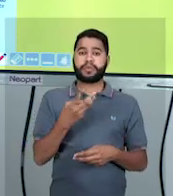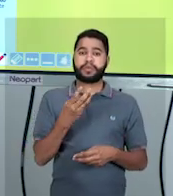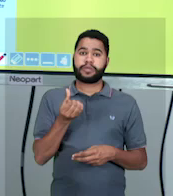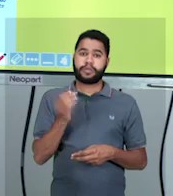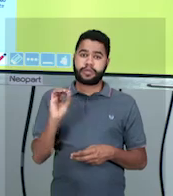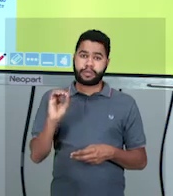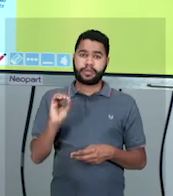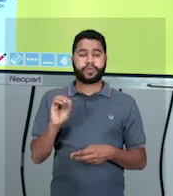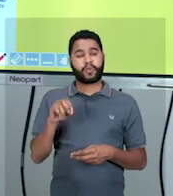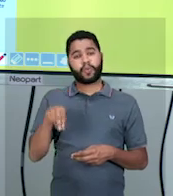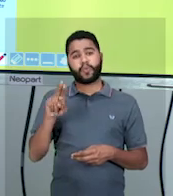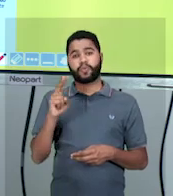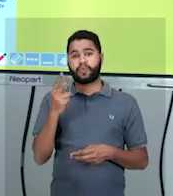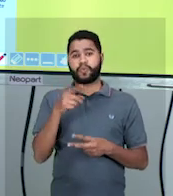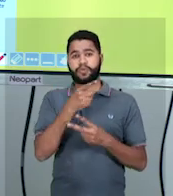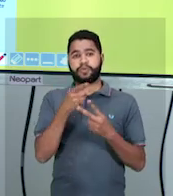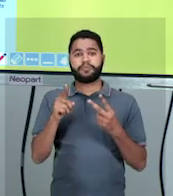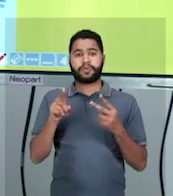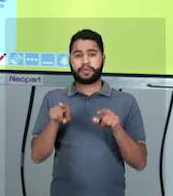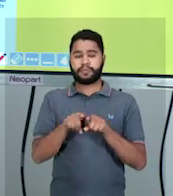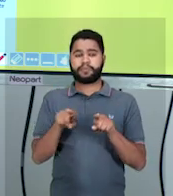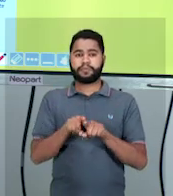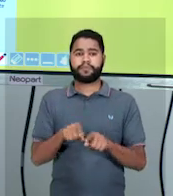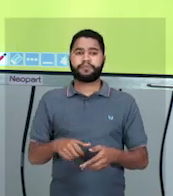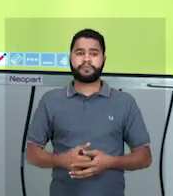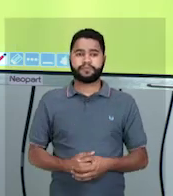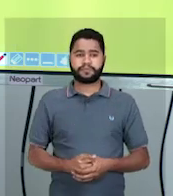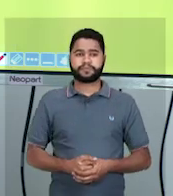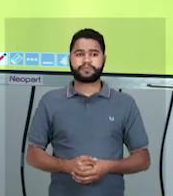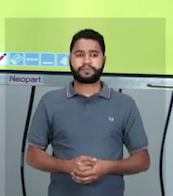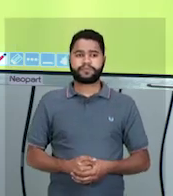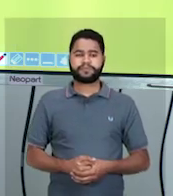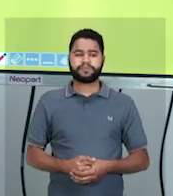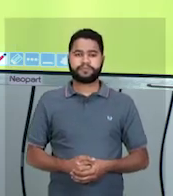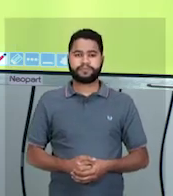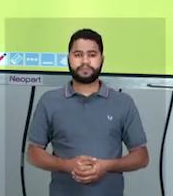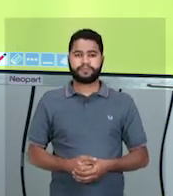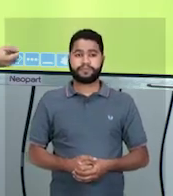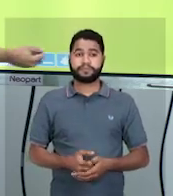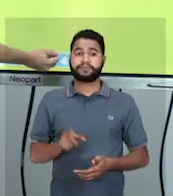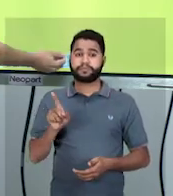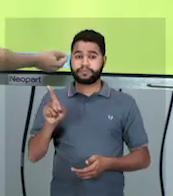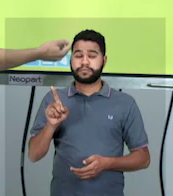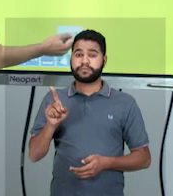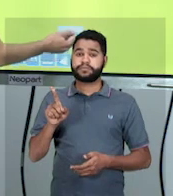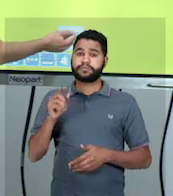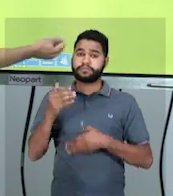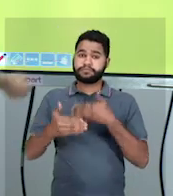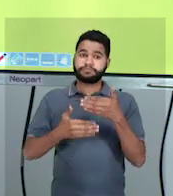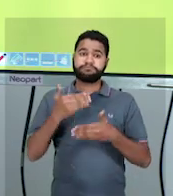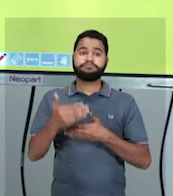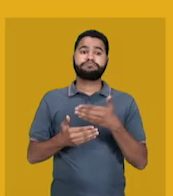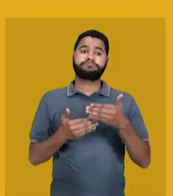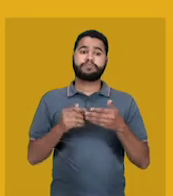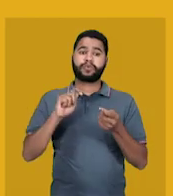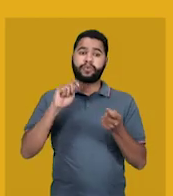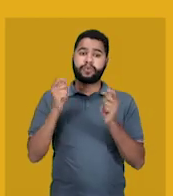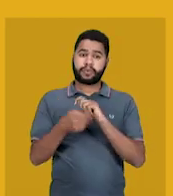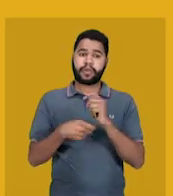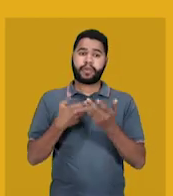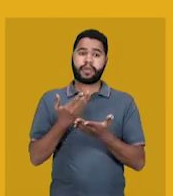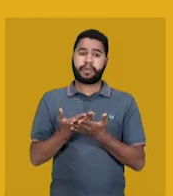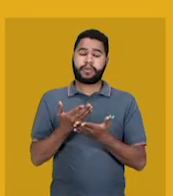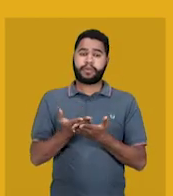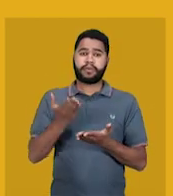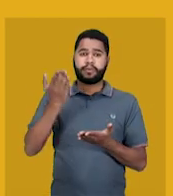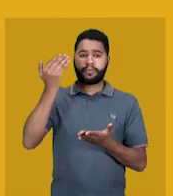ou maiores que 2 pi também um toque nós iremos trabalhar com as conversões na